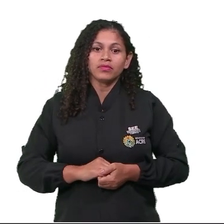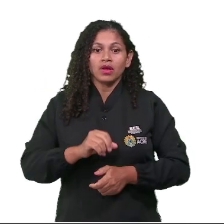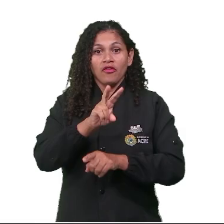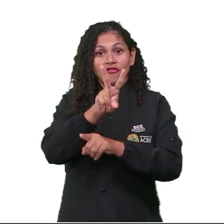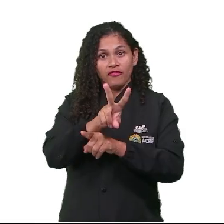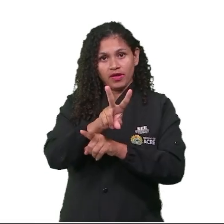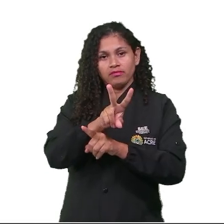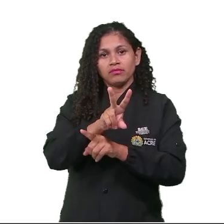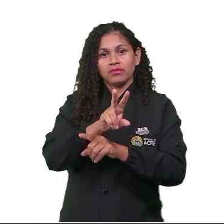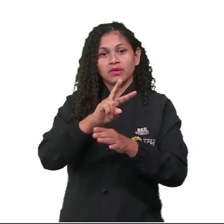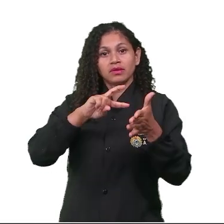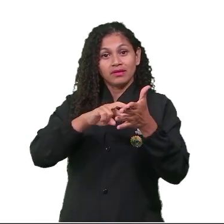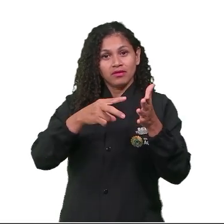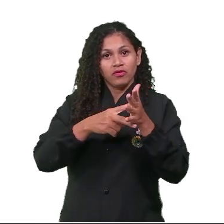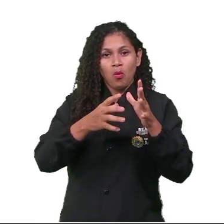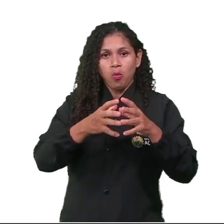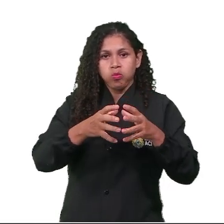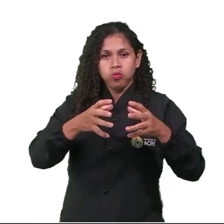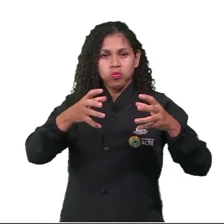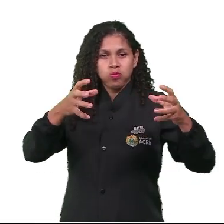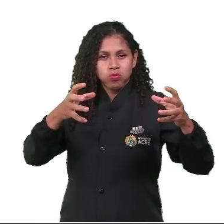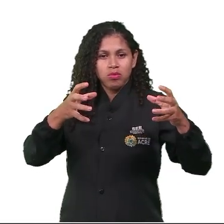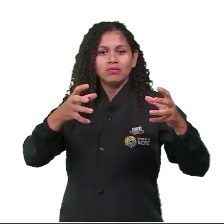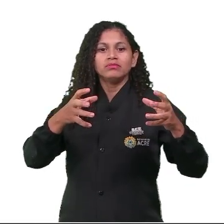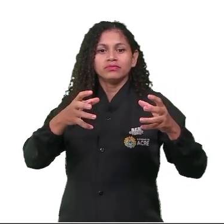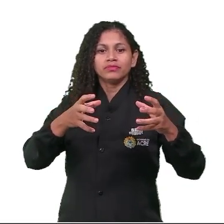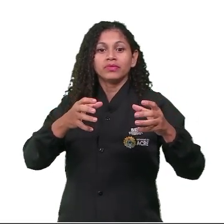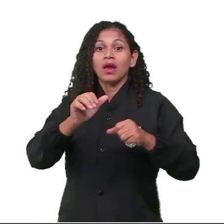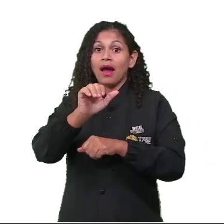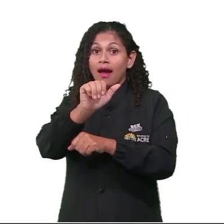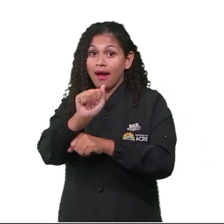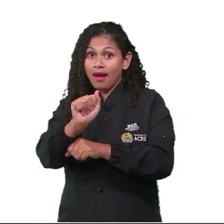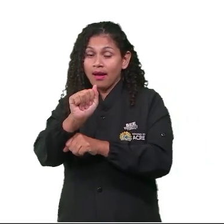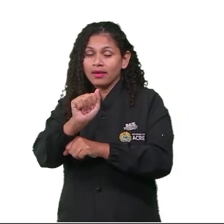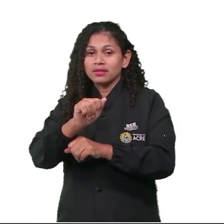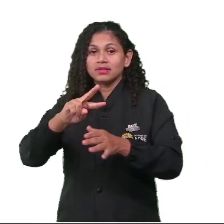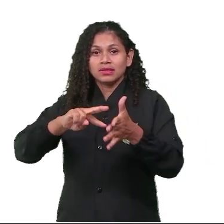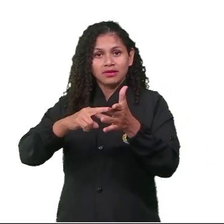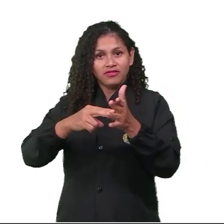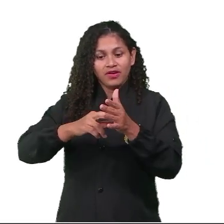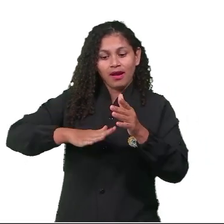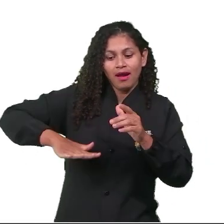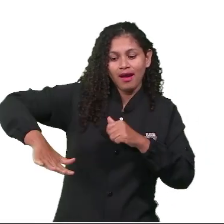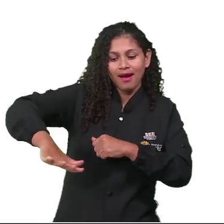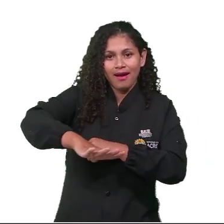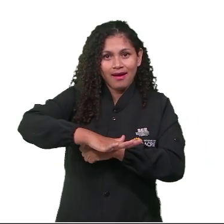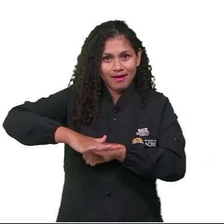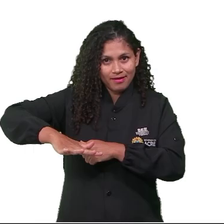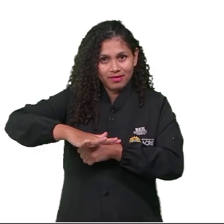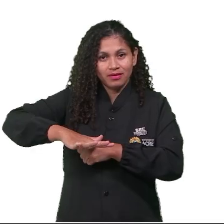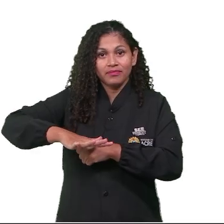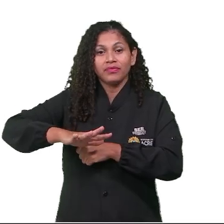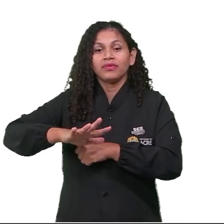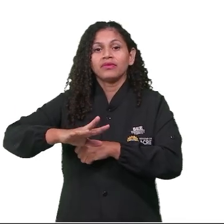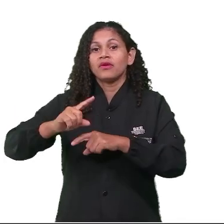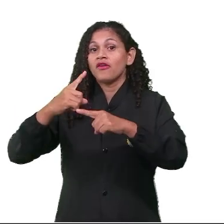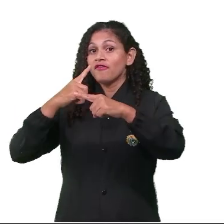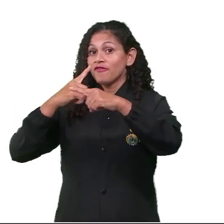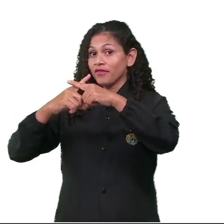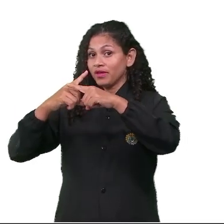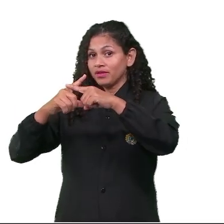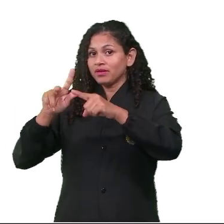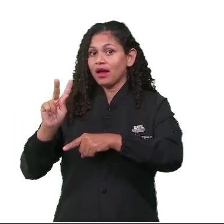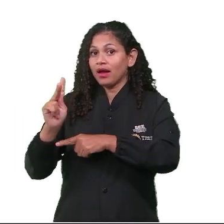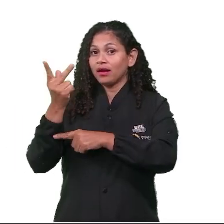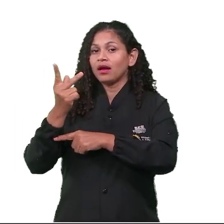é o volume, é igual a A, que se refere à área da base, vezes H, que é a minha